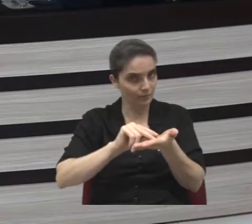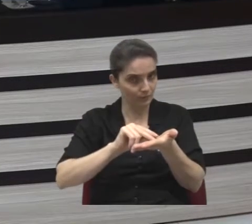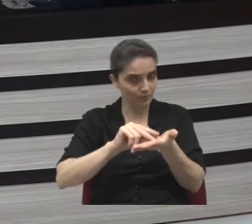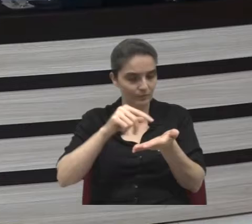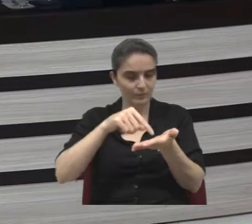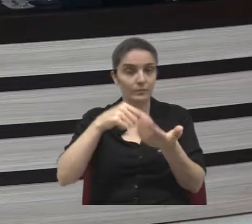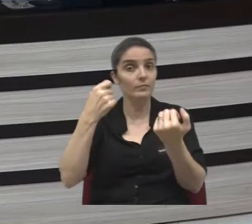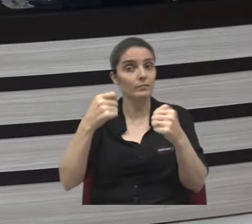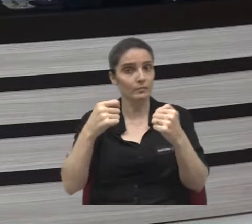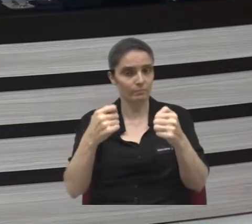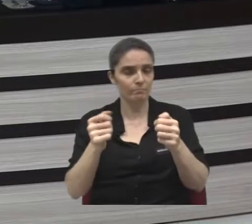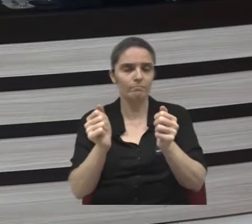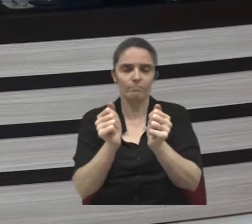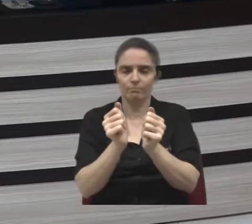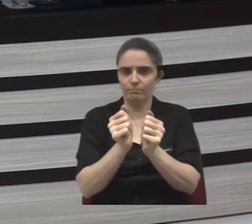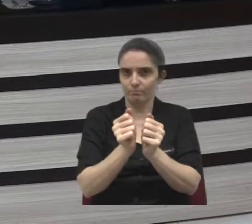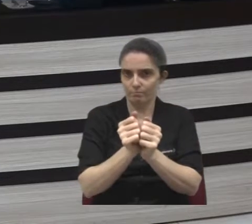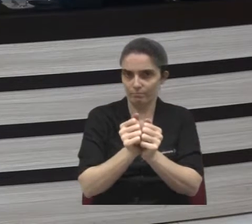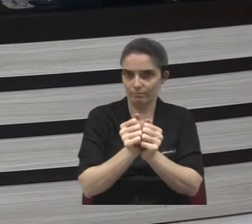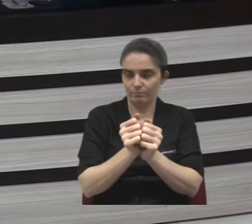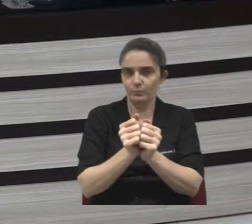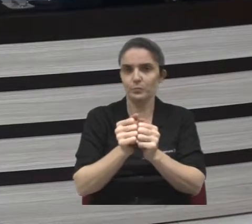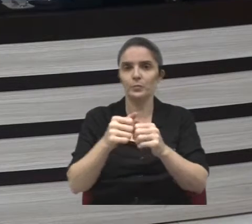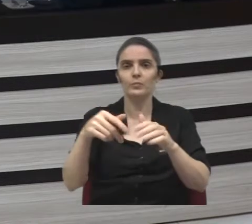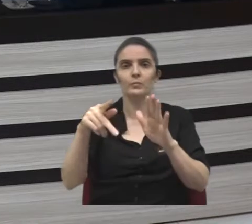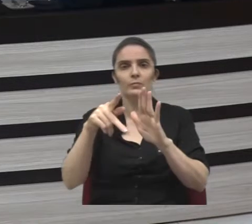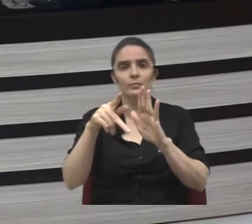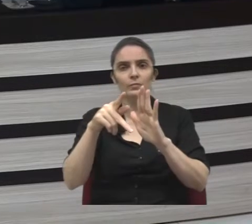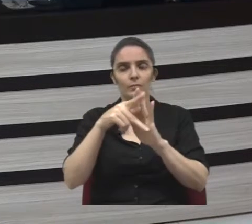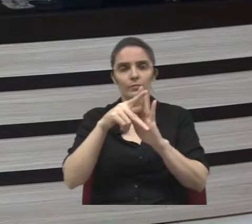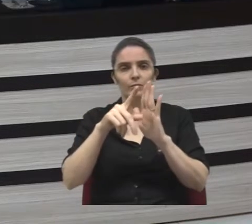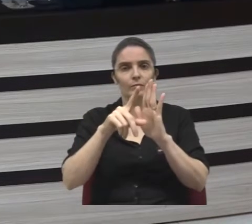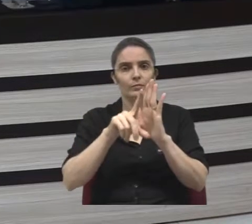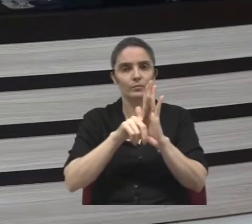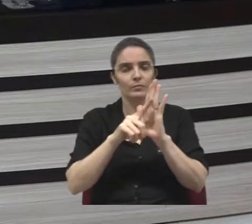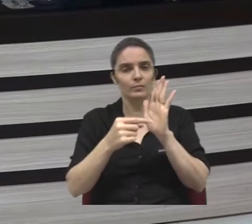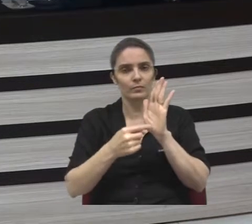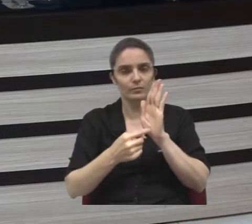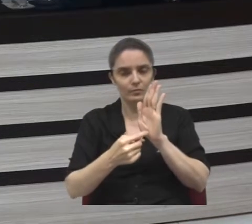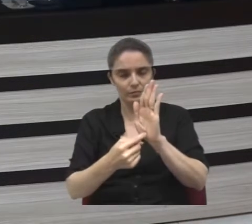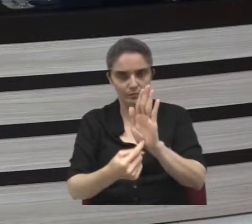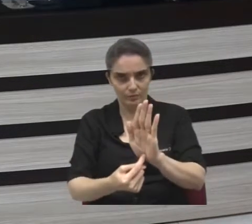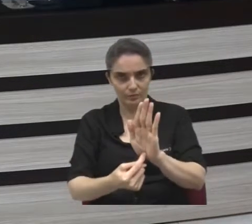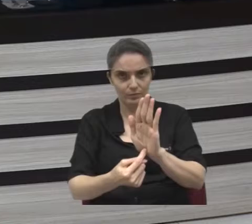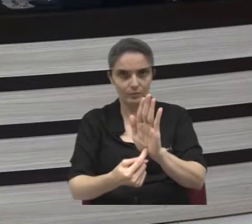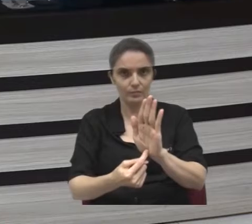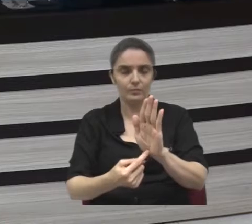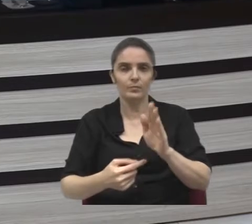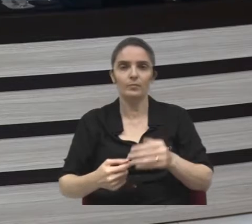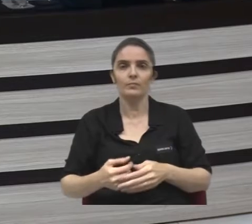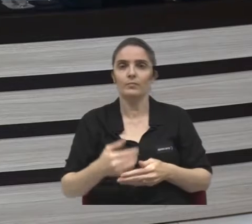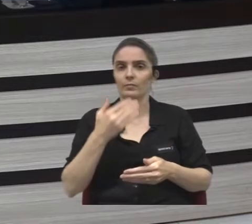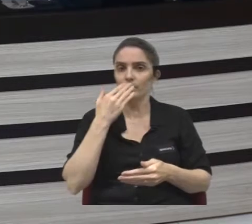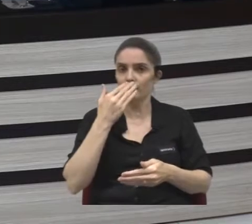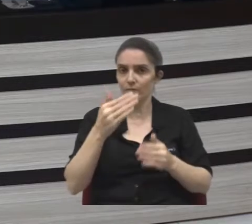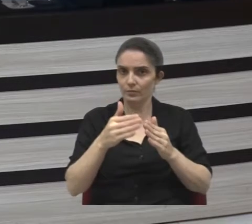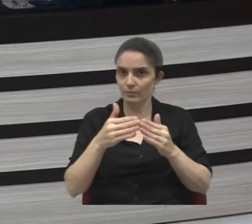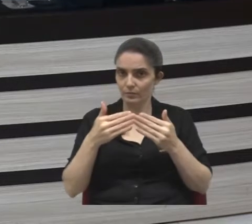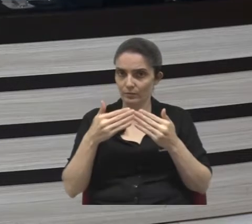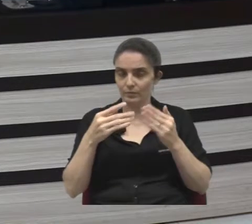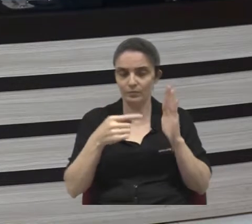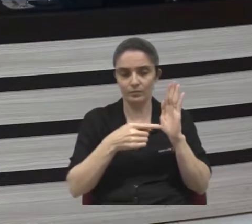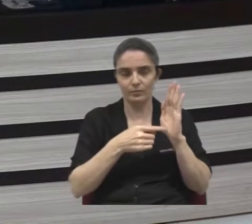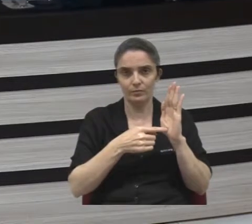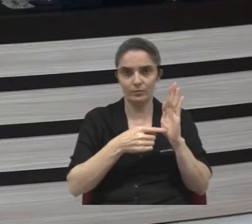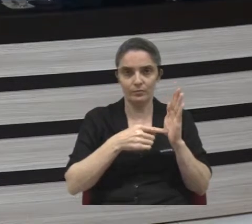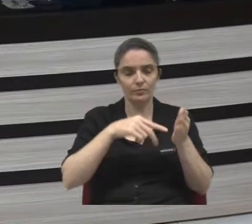faça parte integrante do projeto de lei ora apresentado. Solicitamos que a presente proposta de lei seja